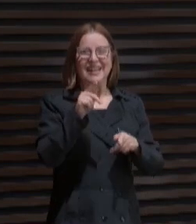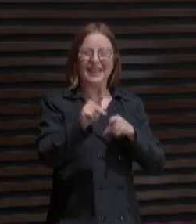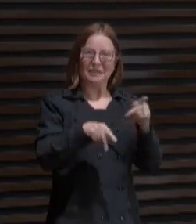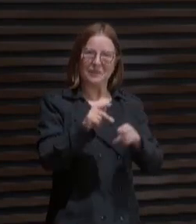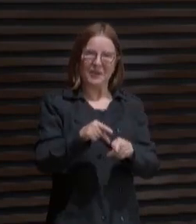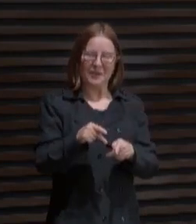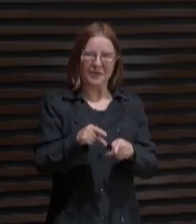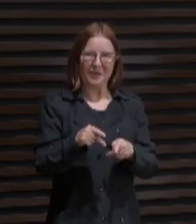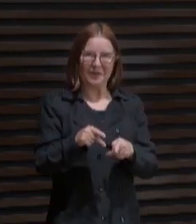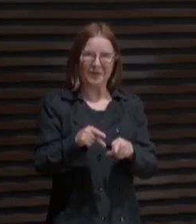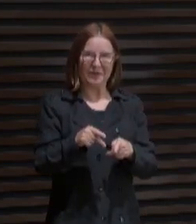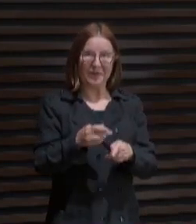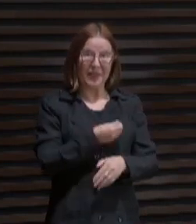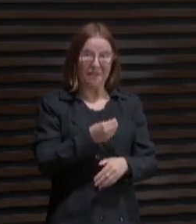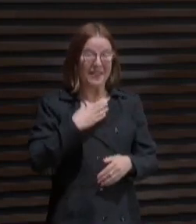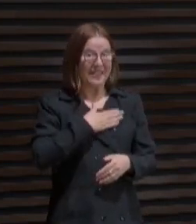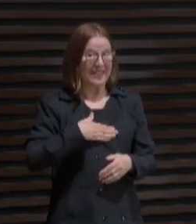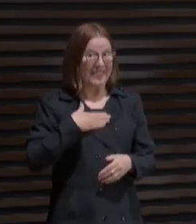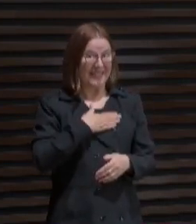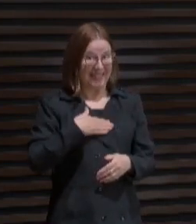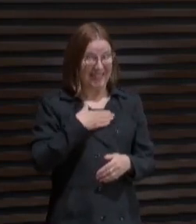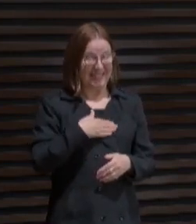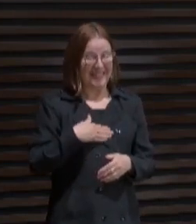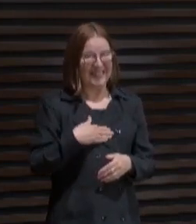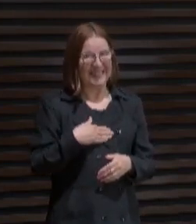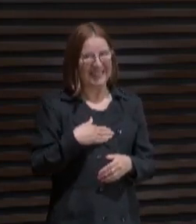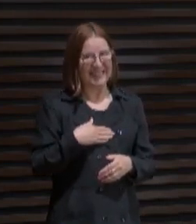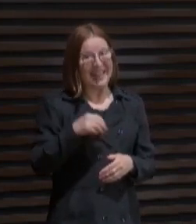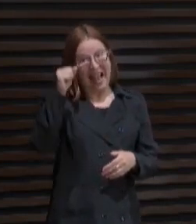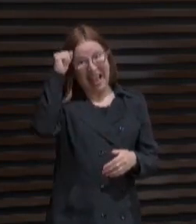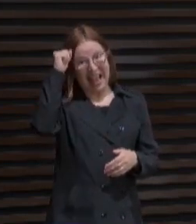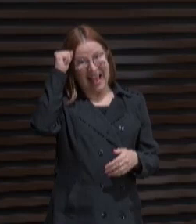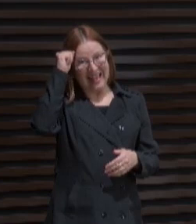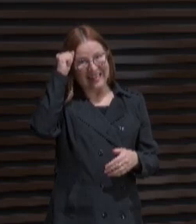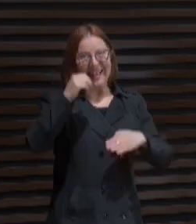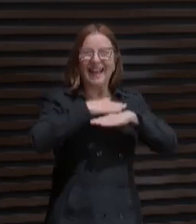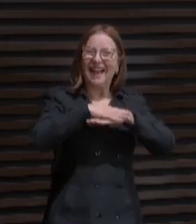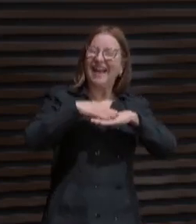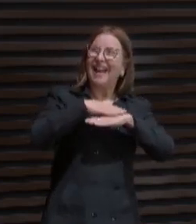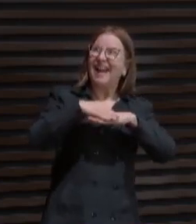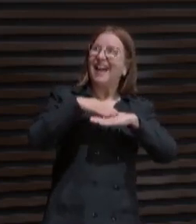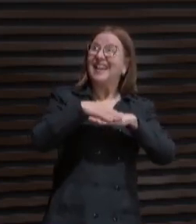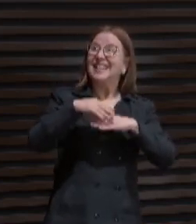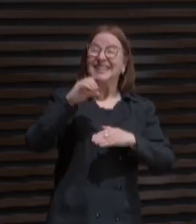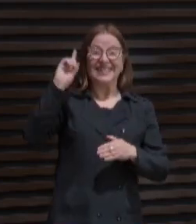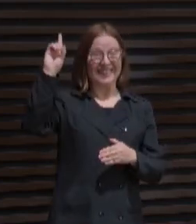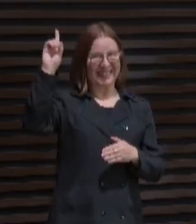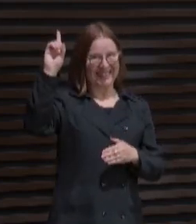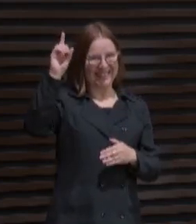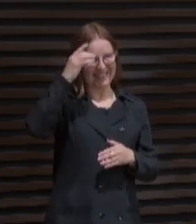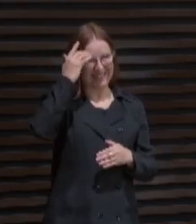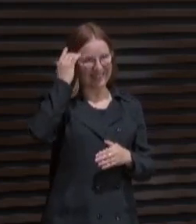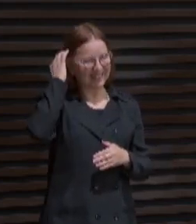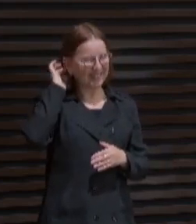1 e Deus, em que o homem conversava diretamente com Deus,